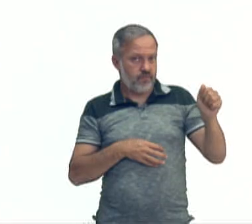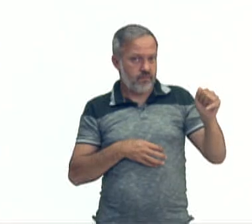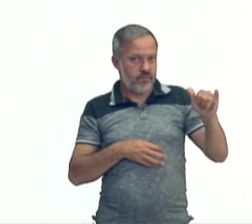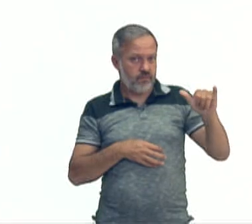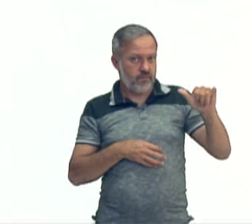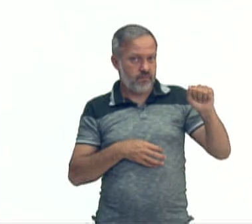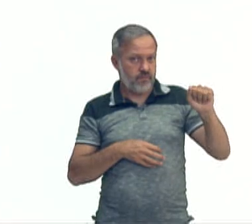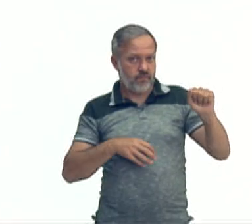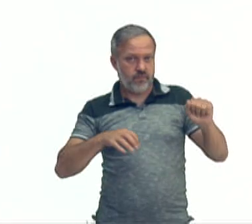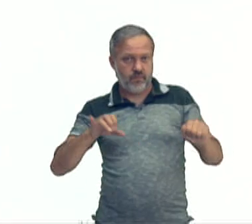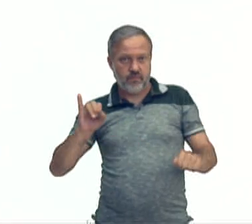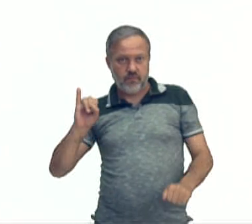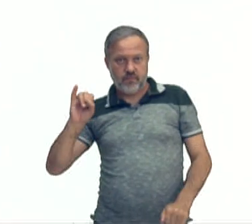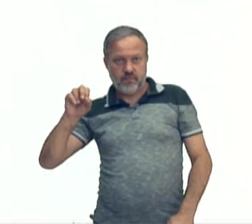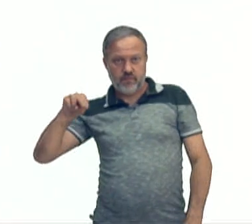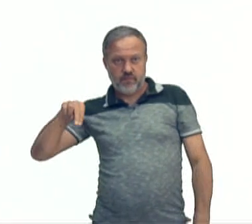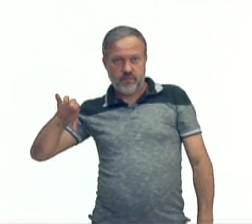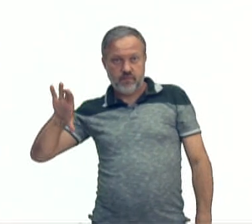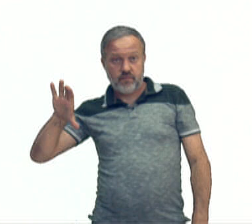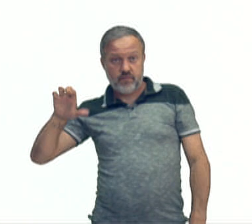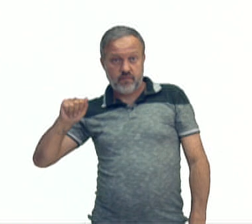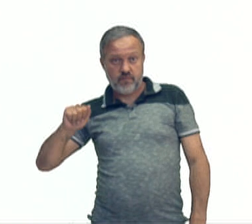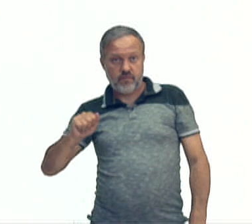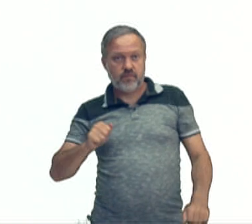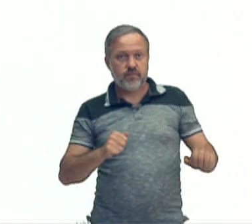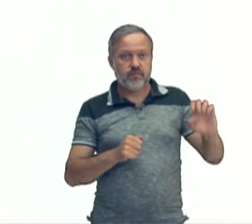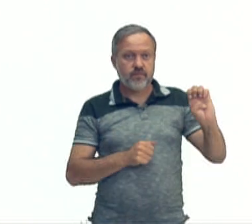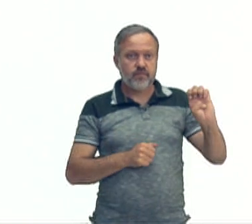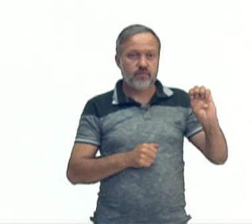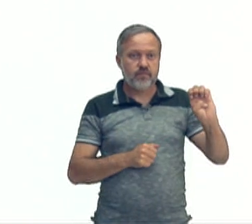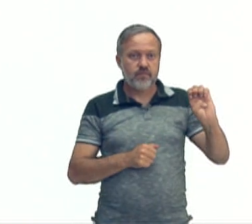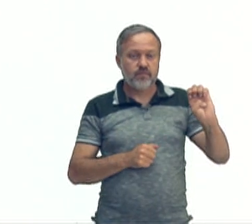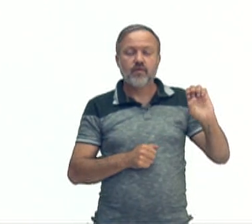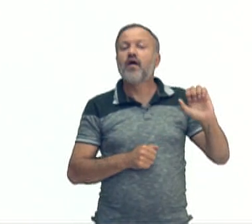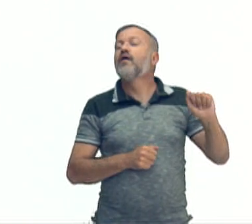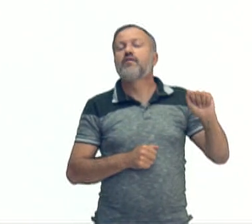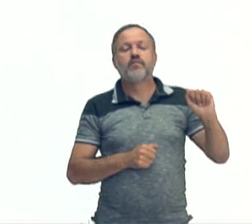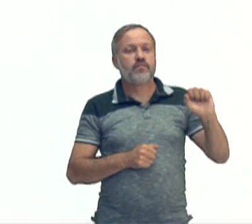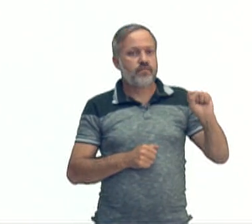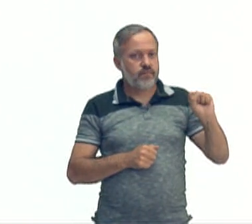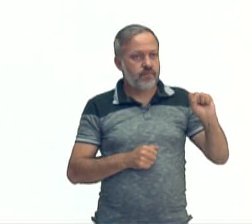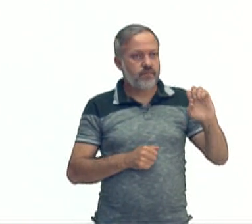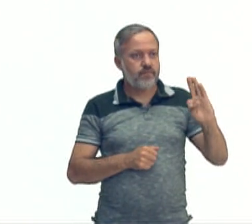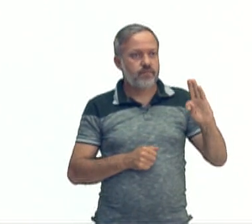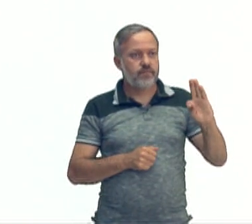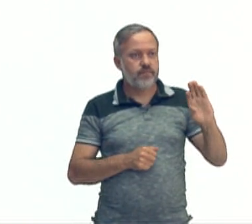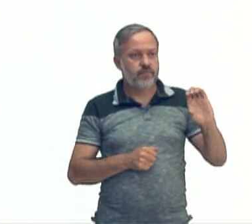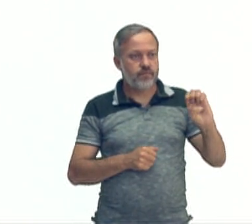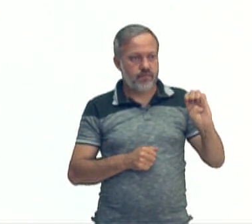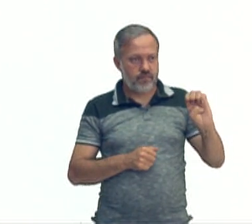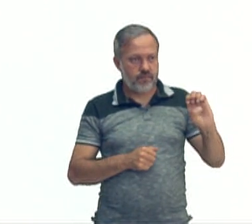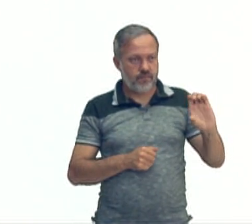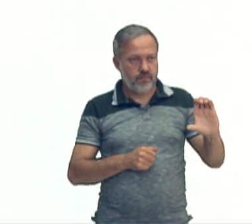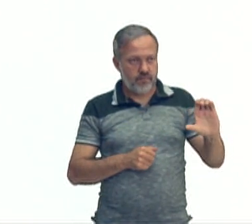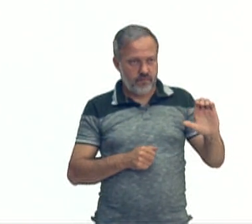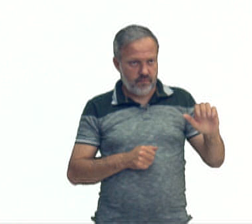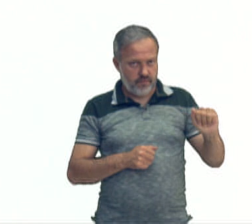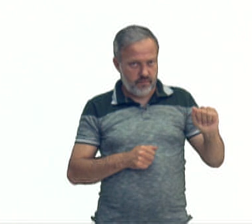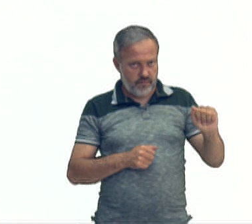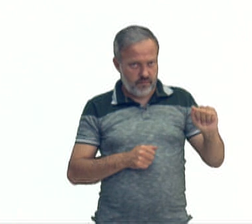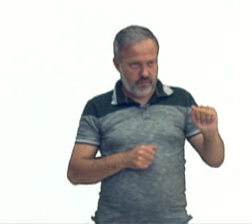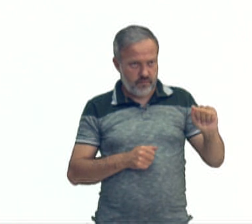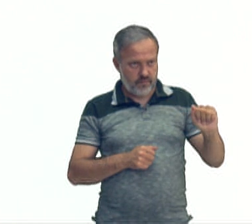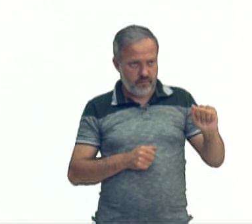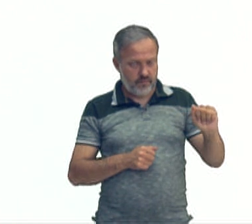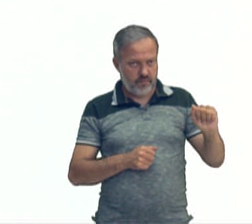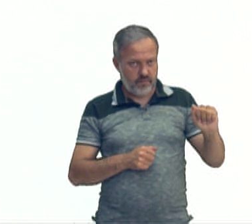asteca, ok? Esses povos aí, olha a localização dele aqui no mapa, né? O povo asteca, que ficava ali praticamente na